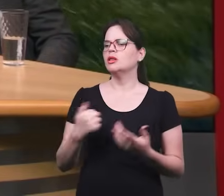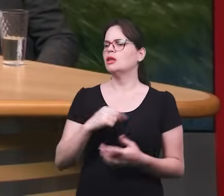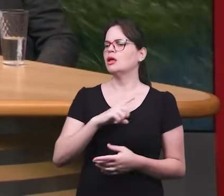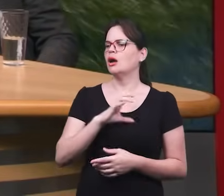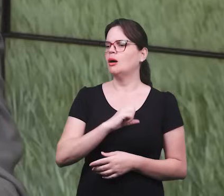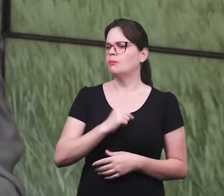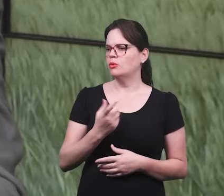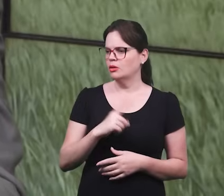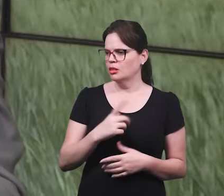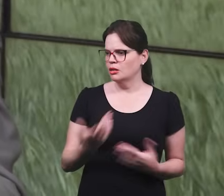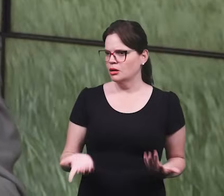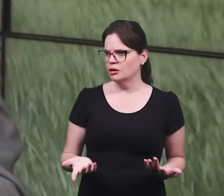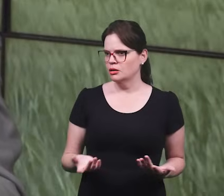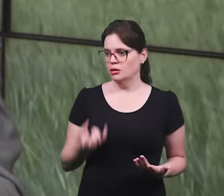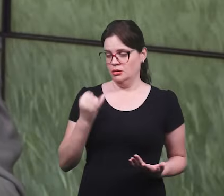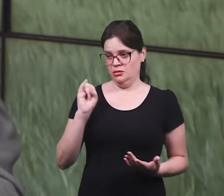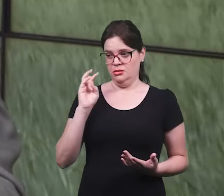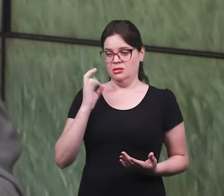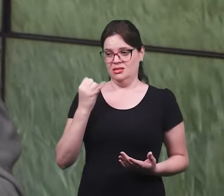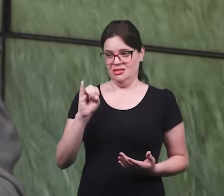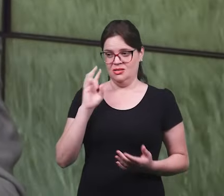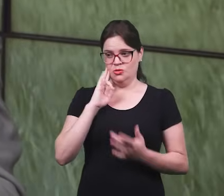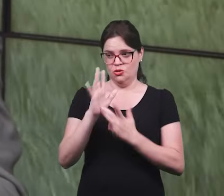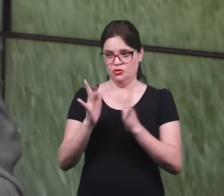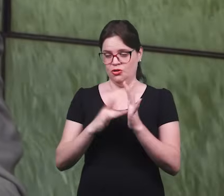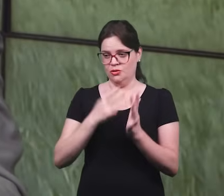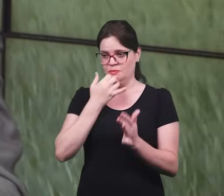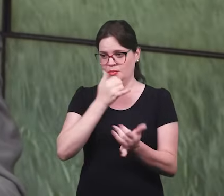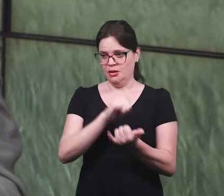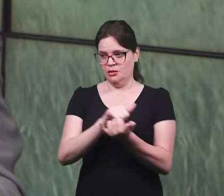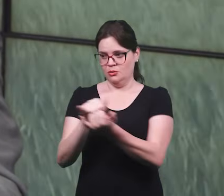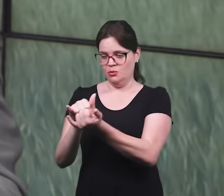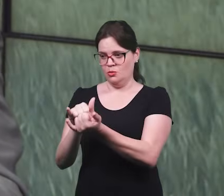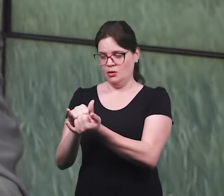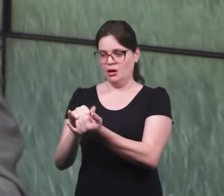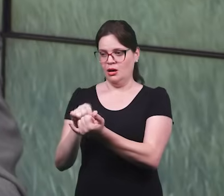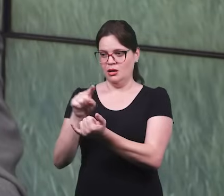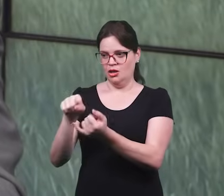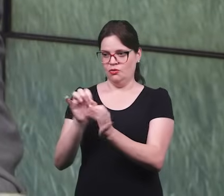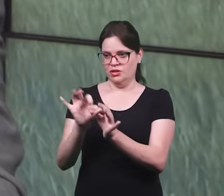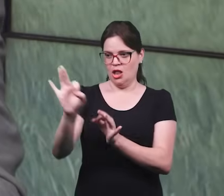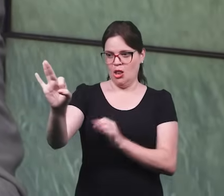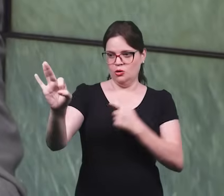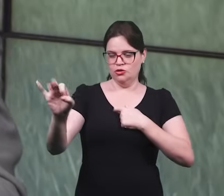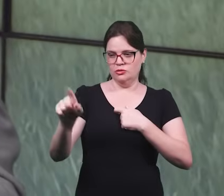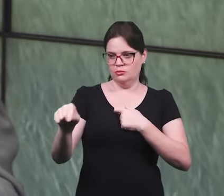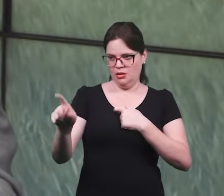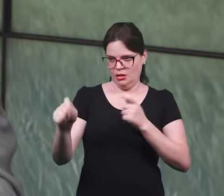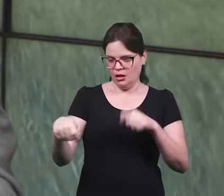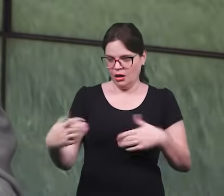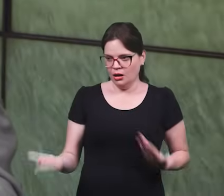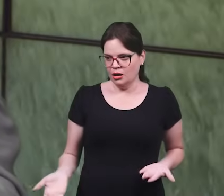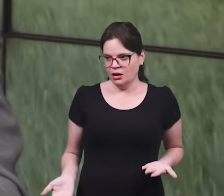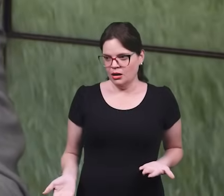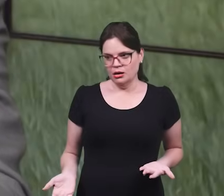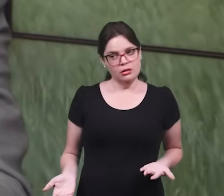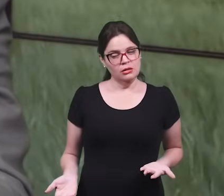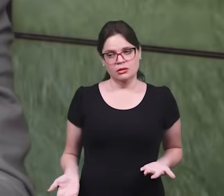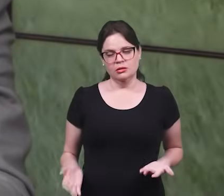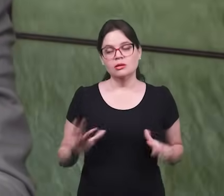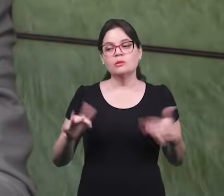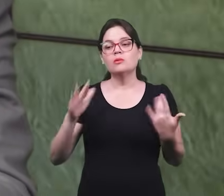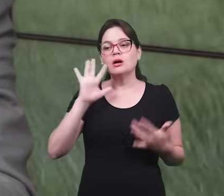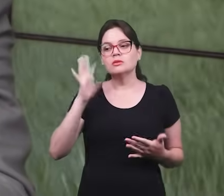irmão se Jesus Cristo perdoar os seus pecados e te disser fica você onde você tá eu vou ficar onde eu estou qual vai ser a